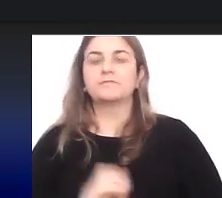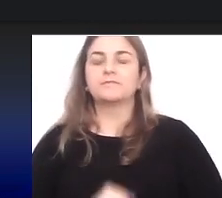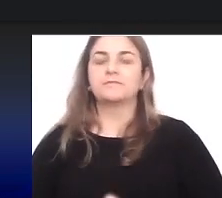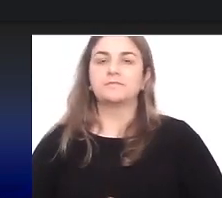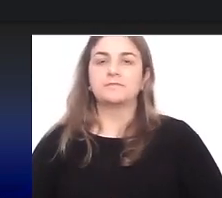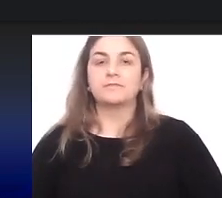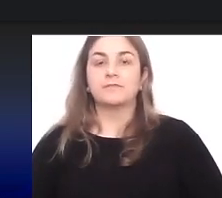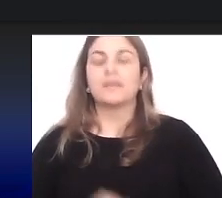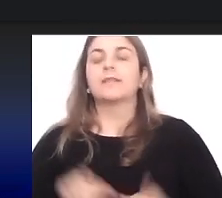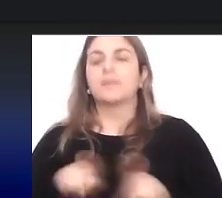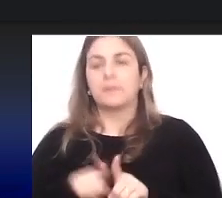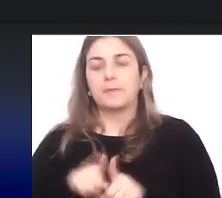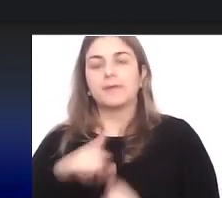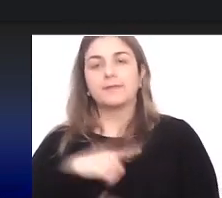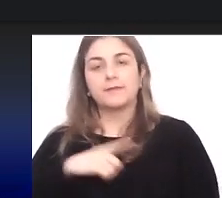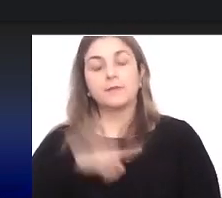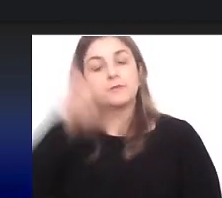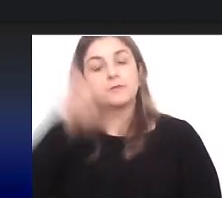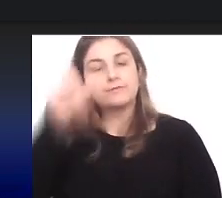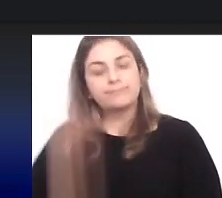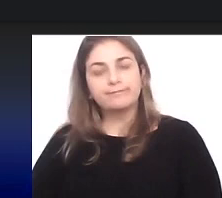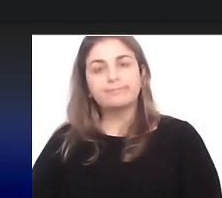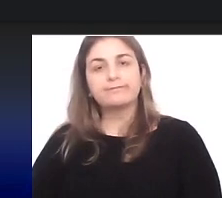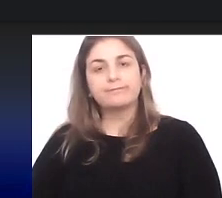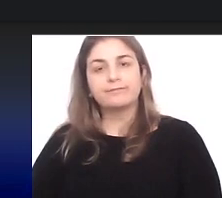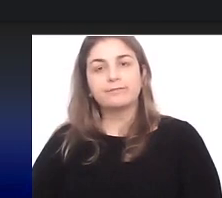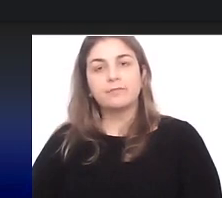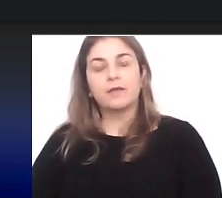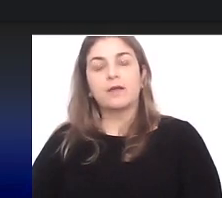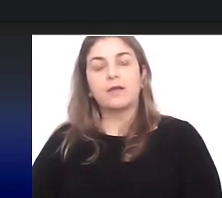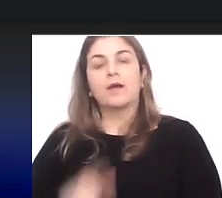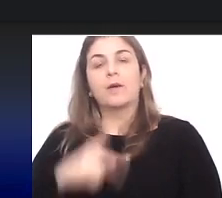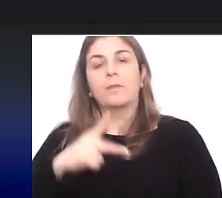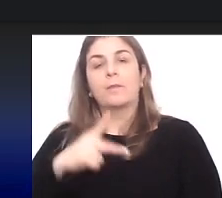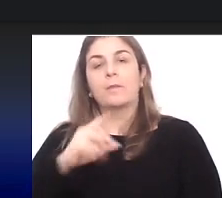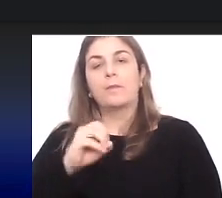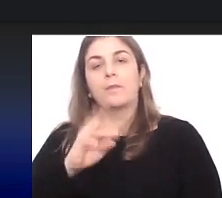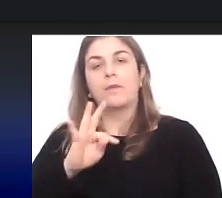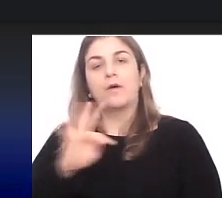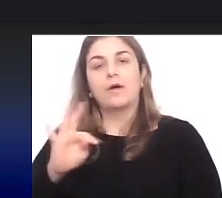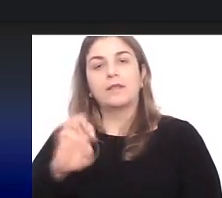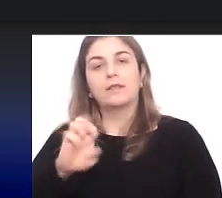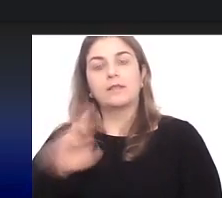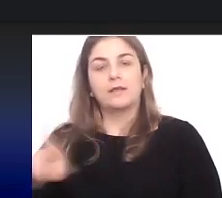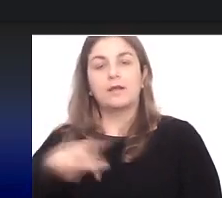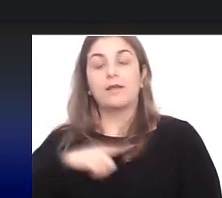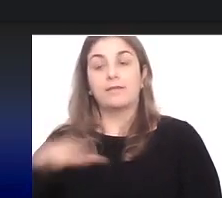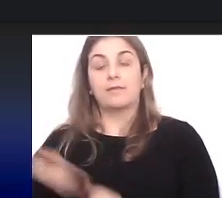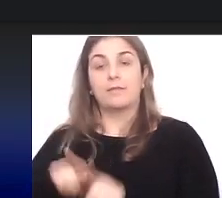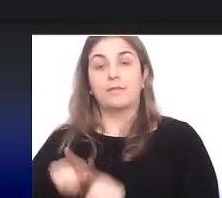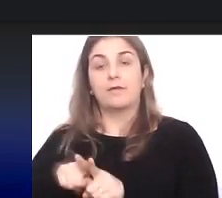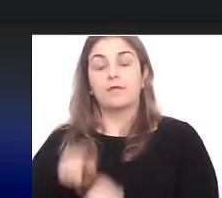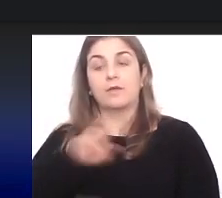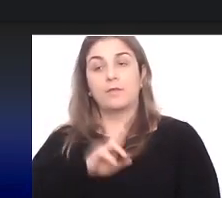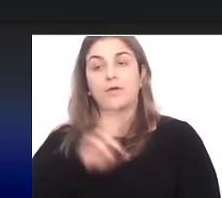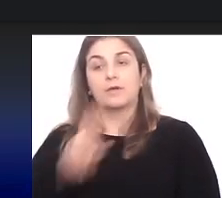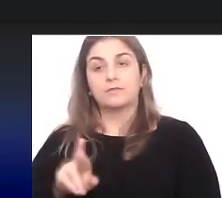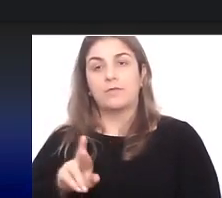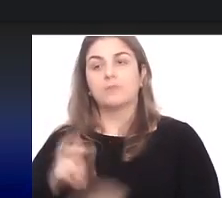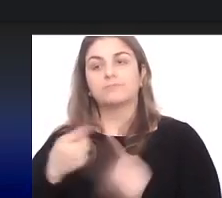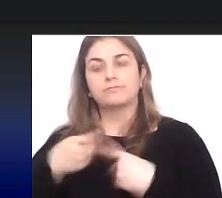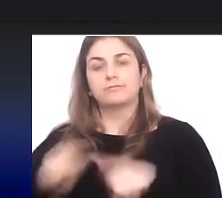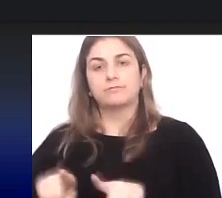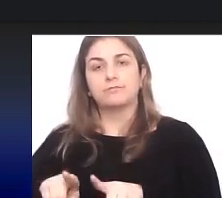Contamos também com o Dr. Rácio Potter, como debatedor, presidente da Associação Brasileira